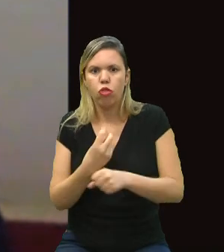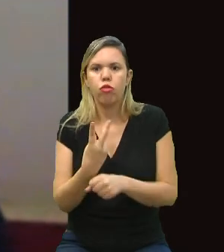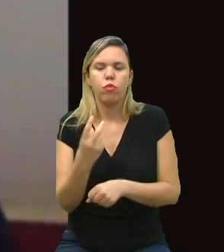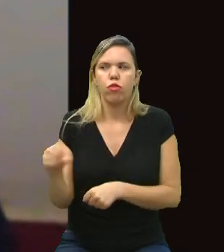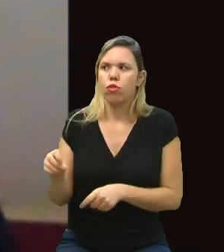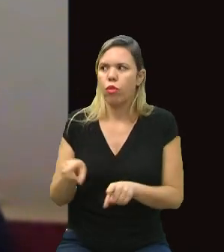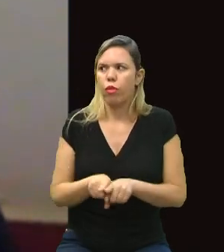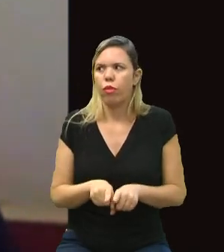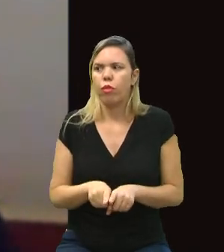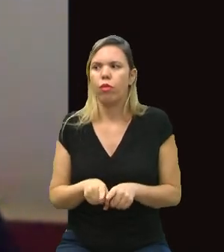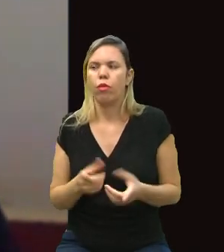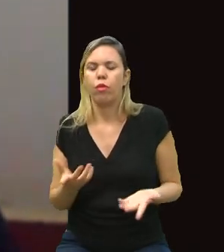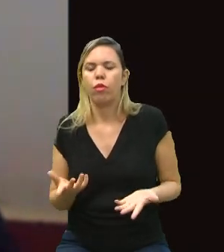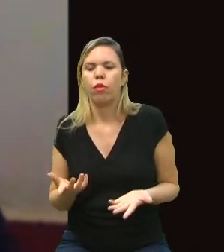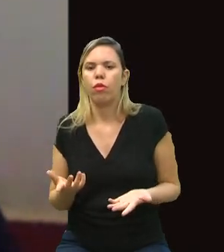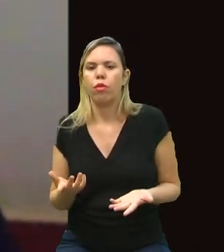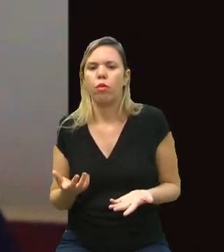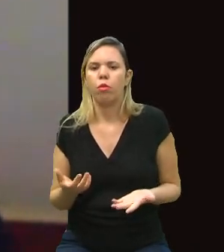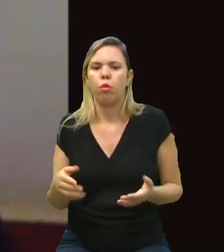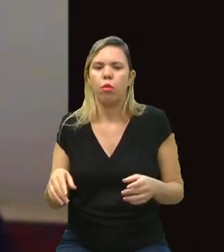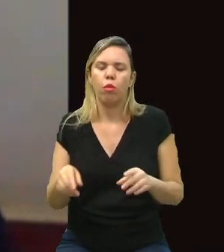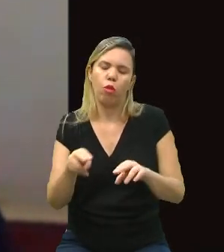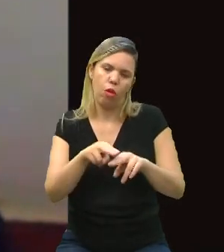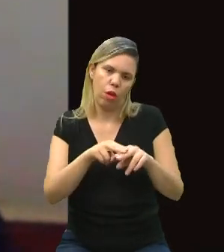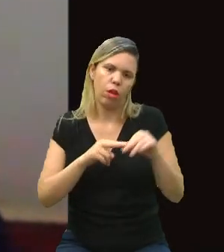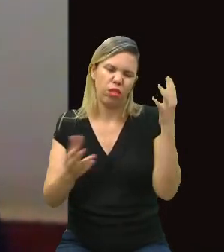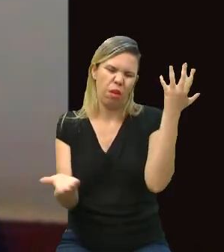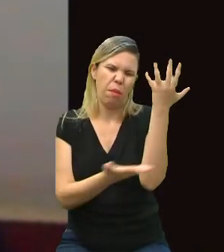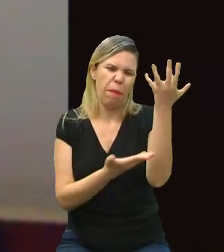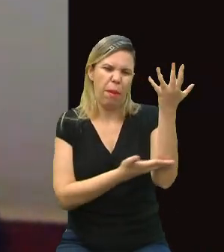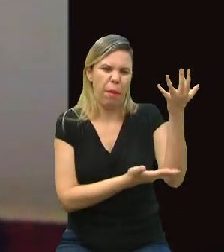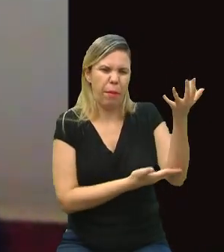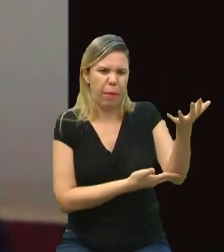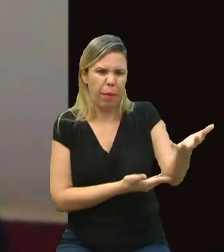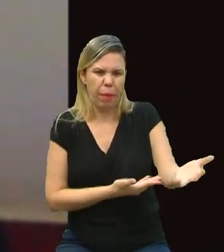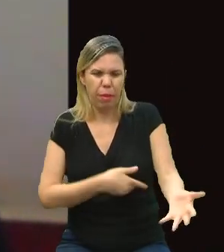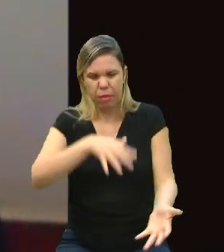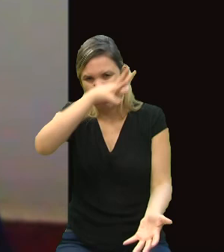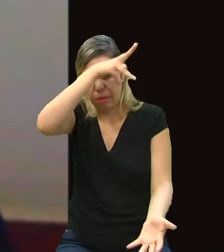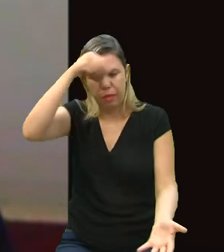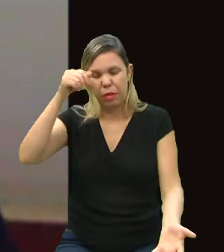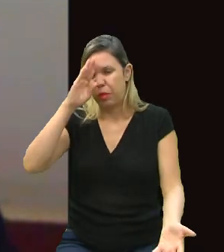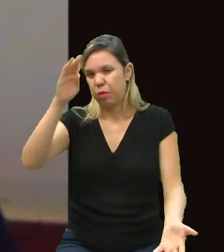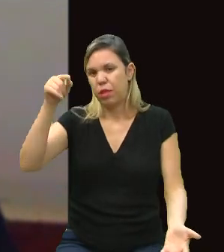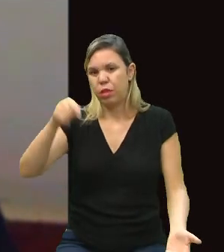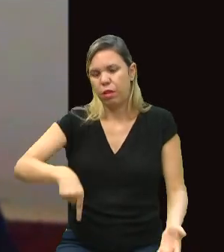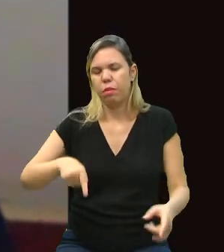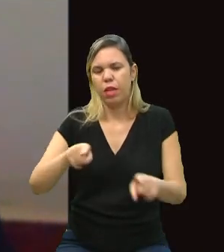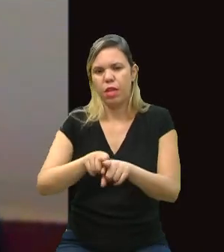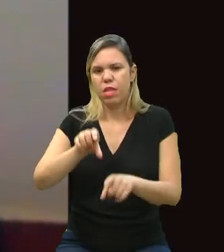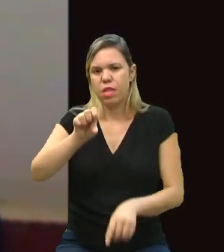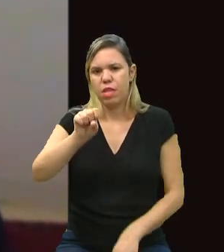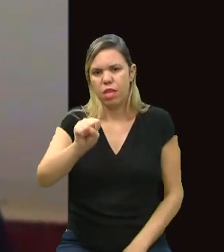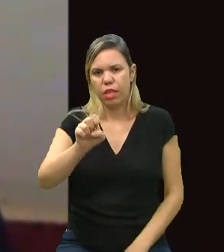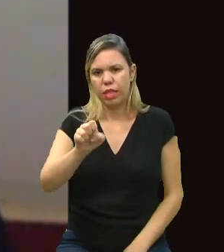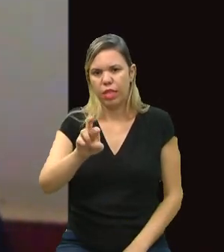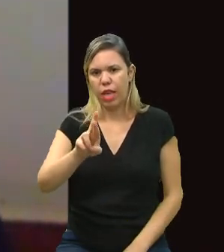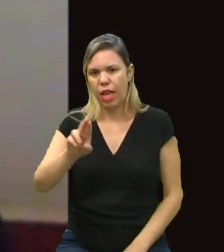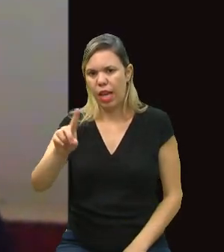principalmente na Amazônia e no Cerrado. E esses são números que, lamentavelmente, apesar da